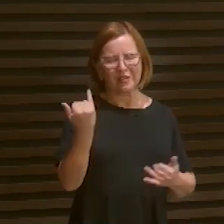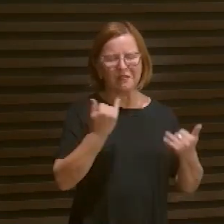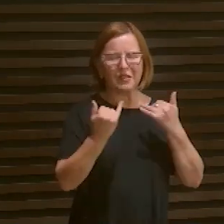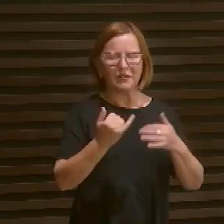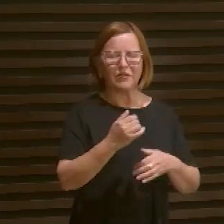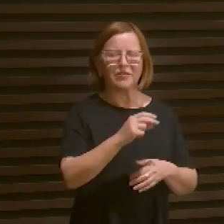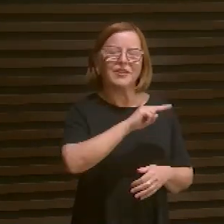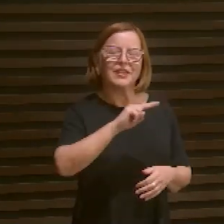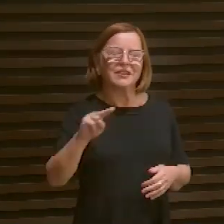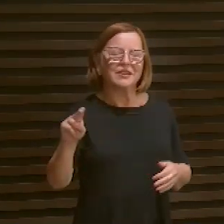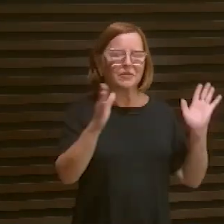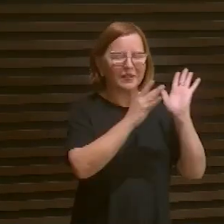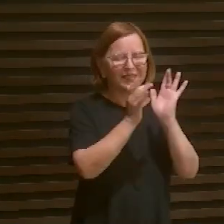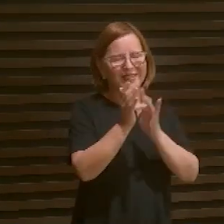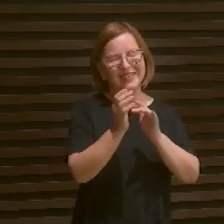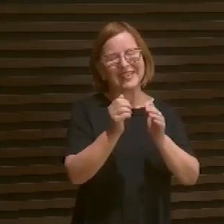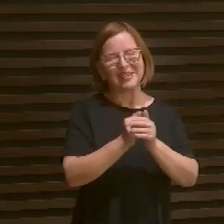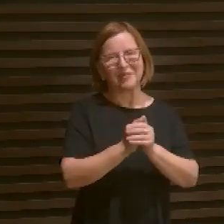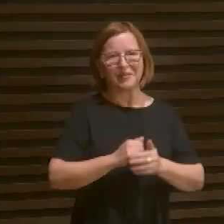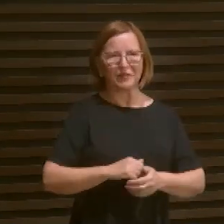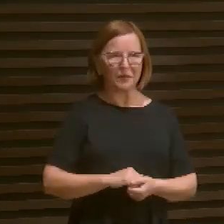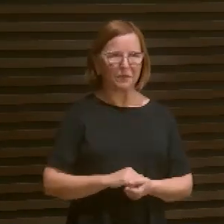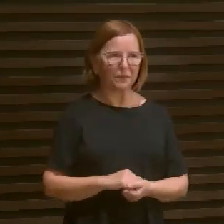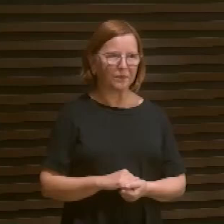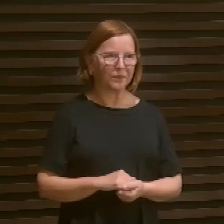de Jesus. Amém.